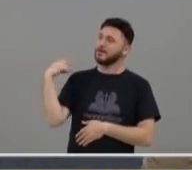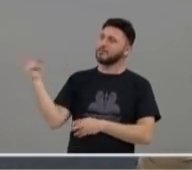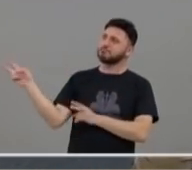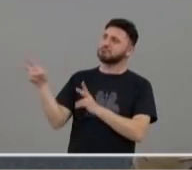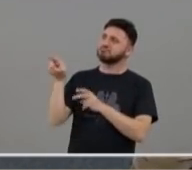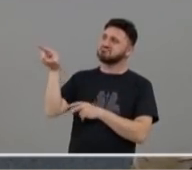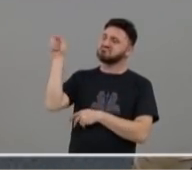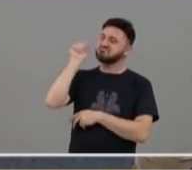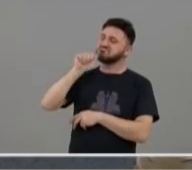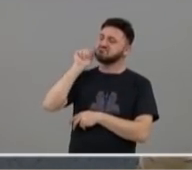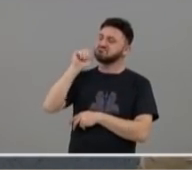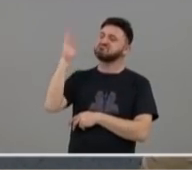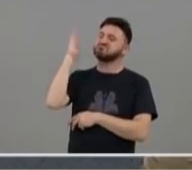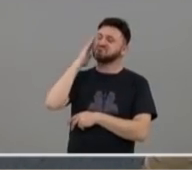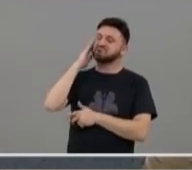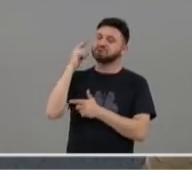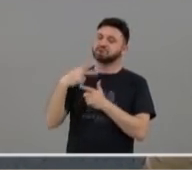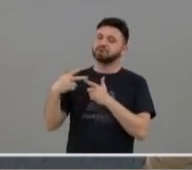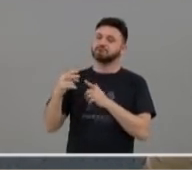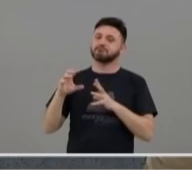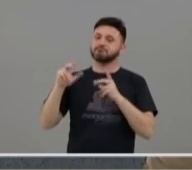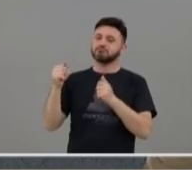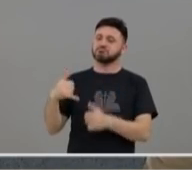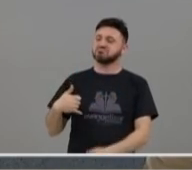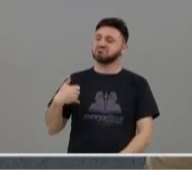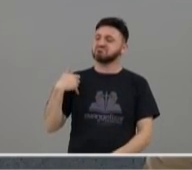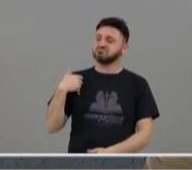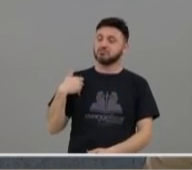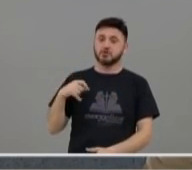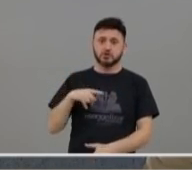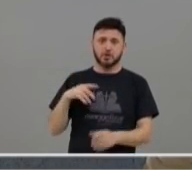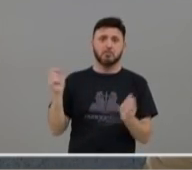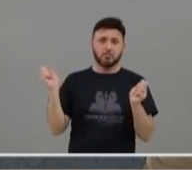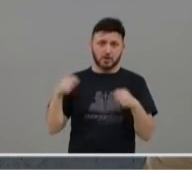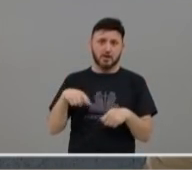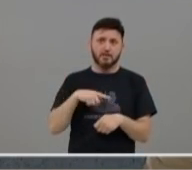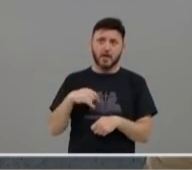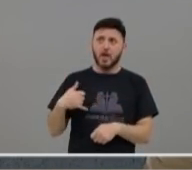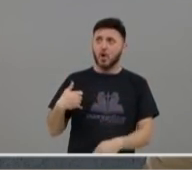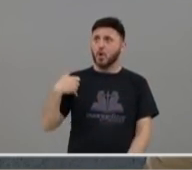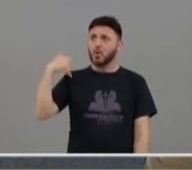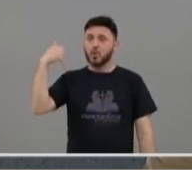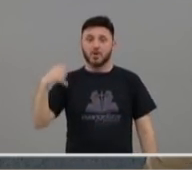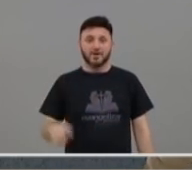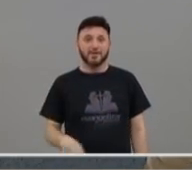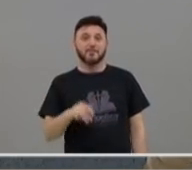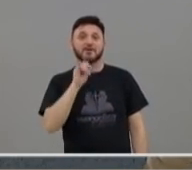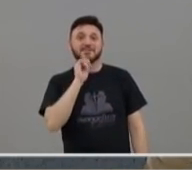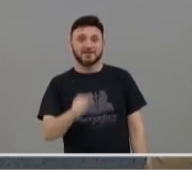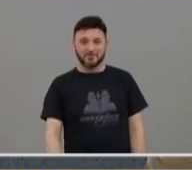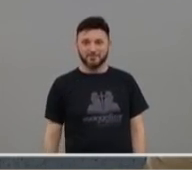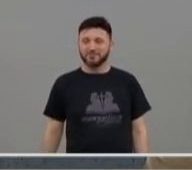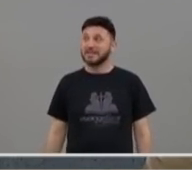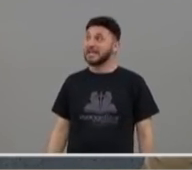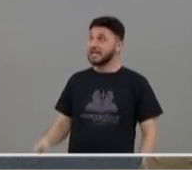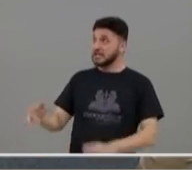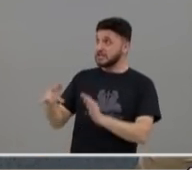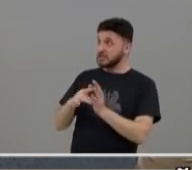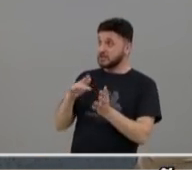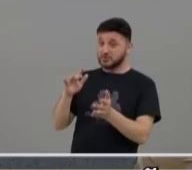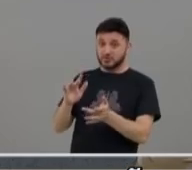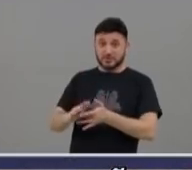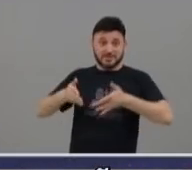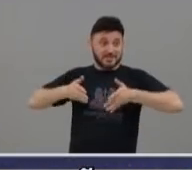mulher soube vencer todos os orgulhos, tinha toda a possibilidade de querer ser servida, de falar assim, eu sou a mãe do Filho